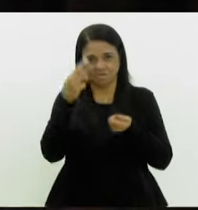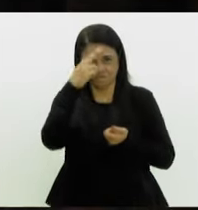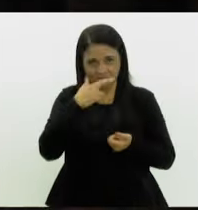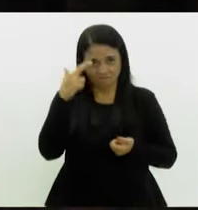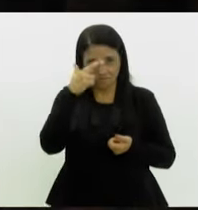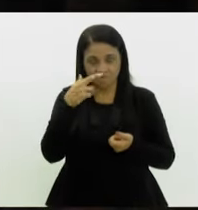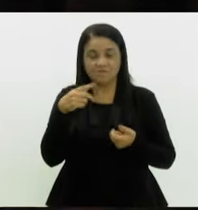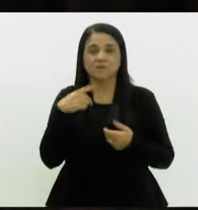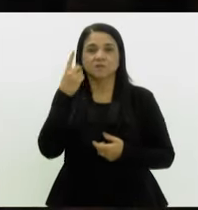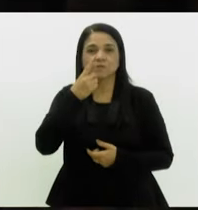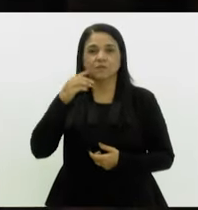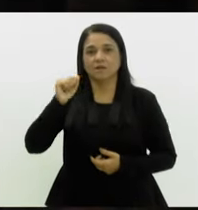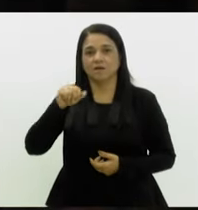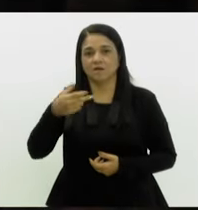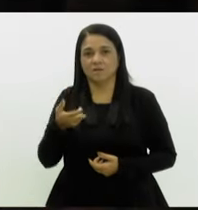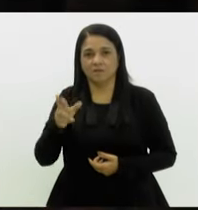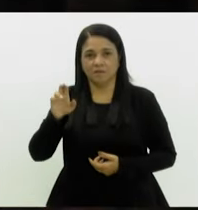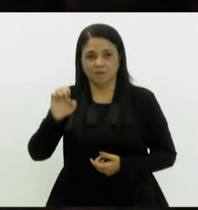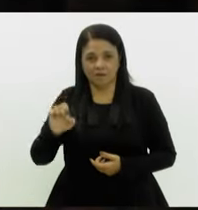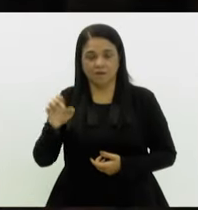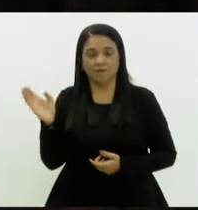Correia, deputado Carlos Macedo.